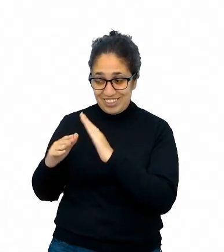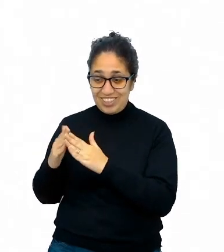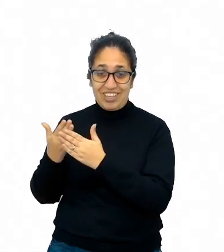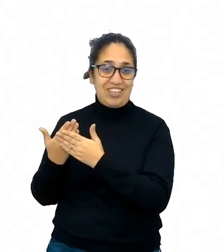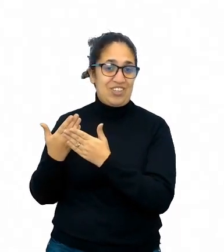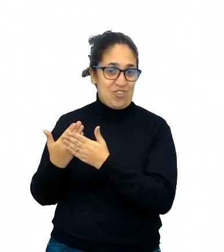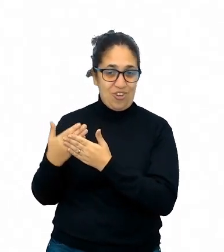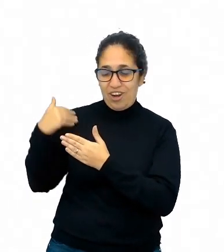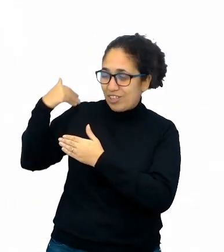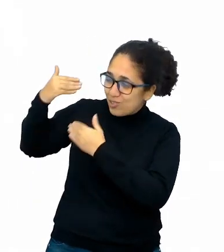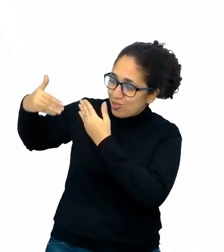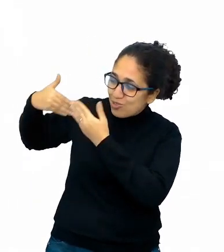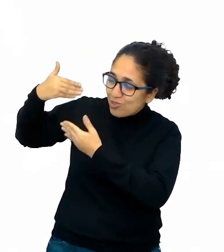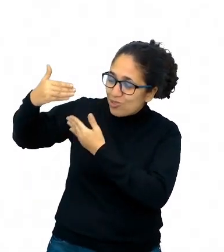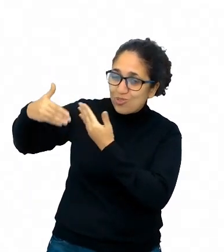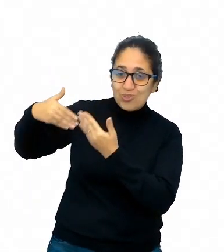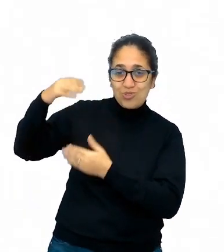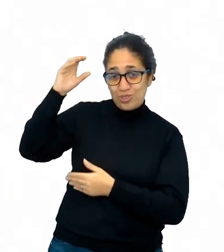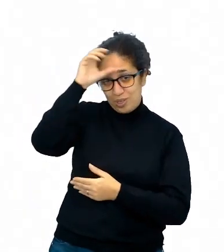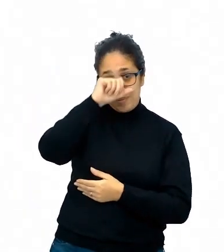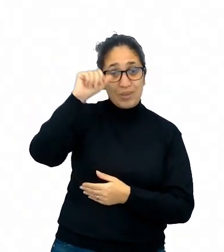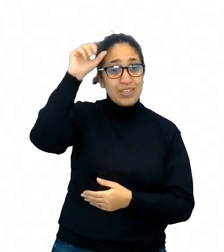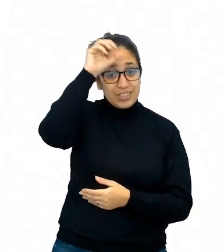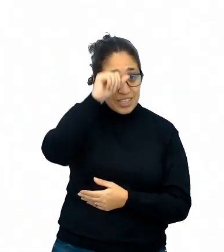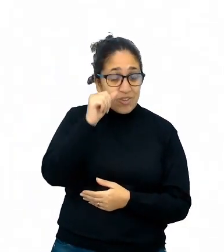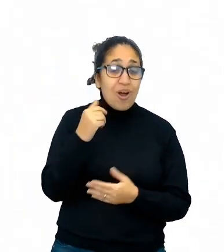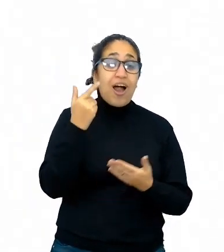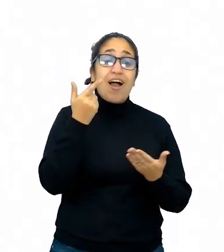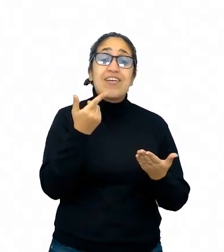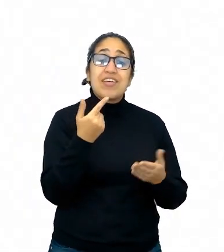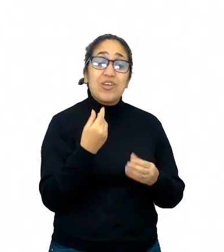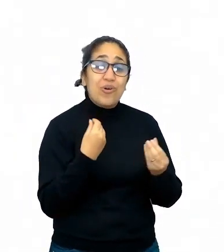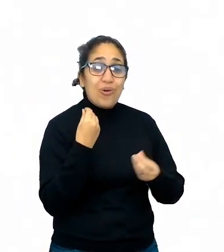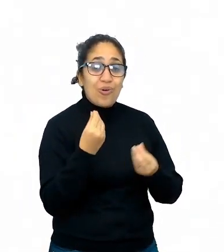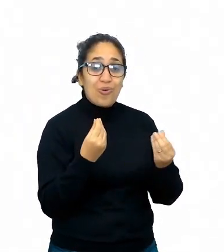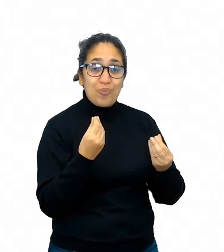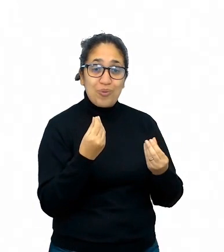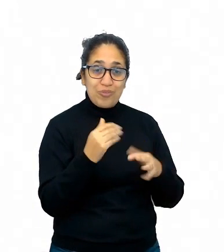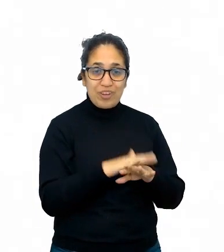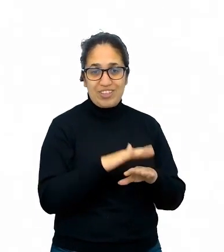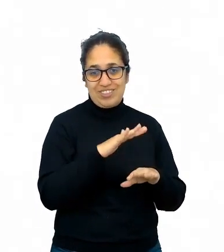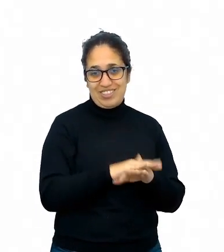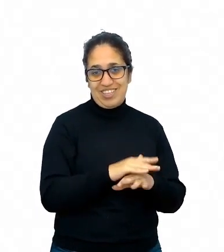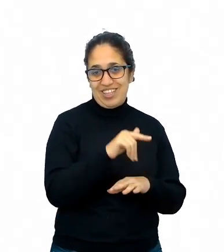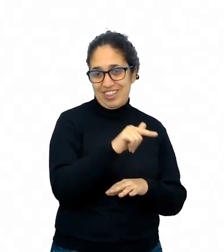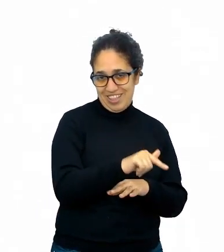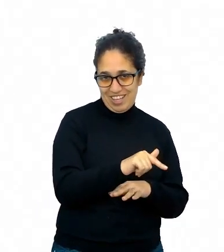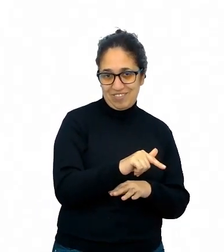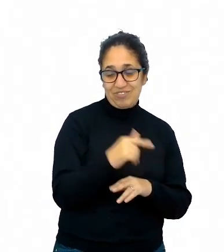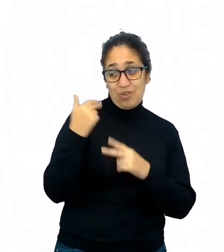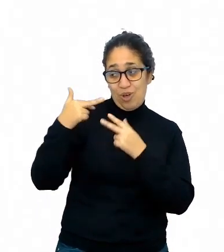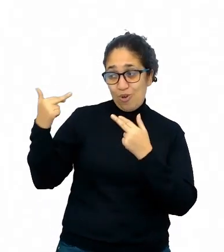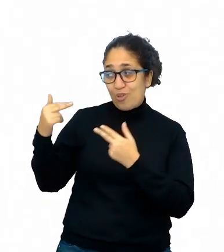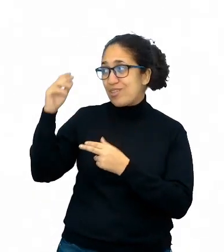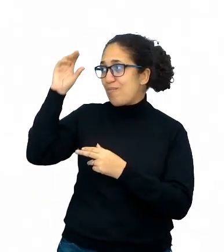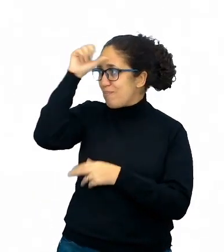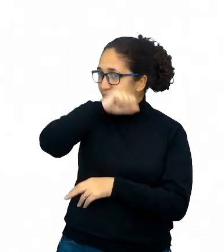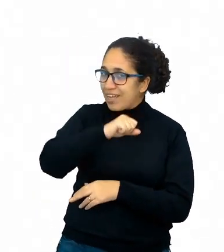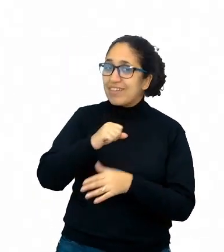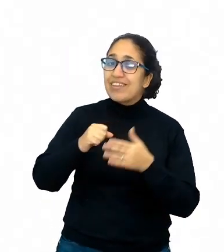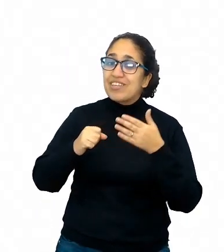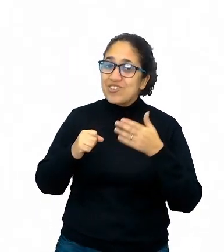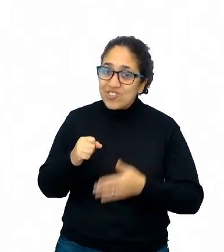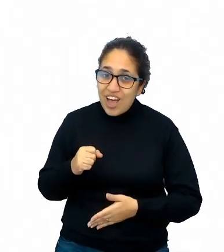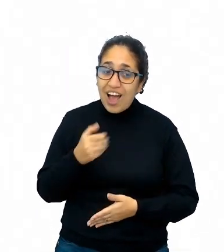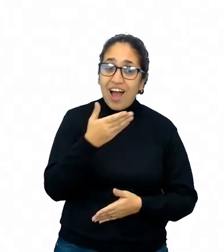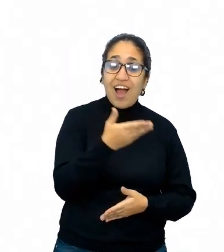escola, e como que ele dali vai utilizar o que já foi aprendido e pensando ali